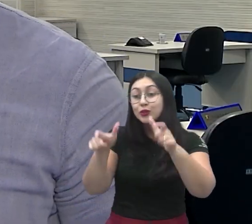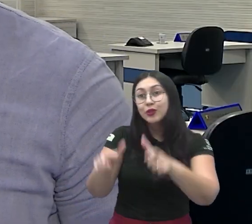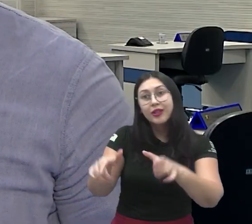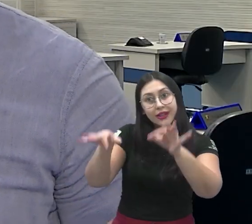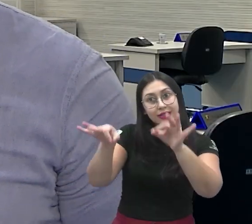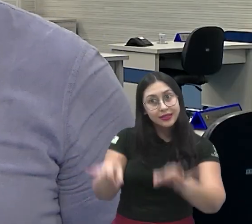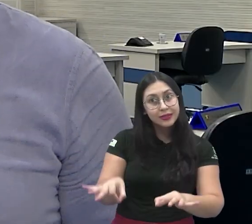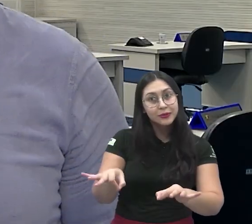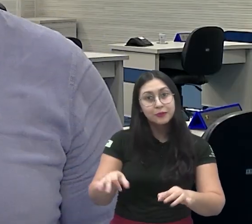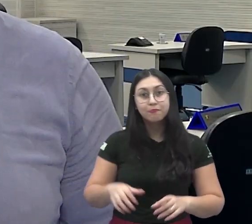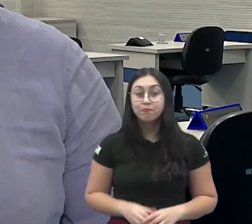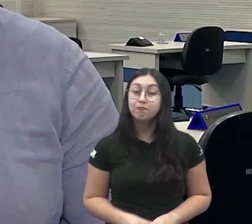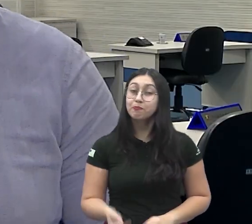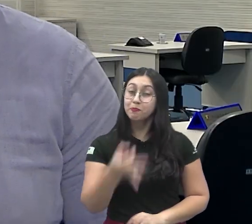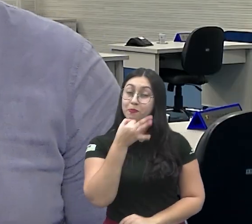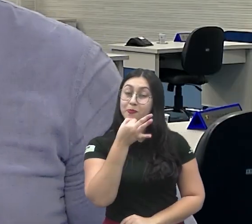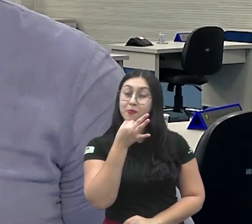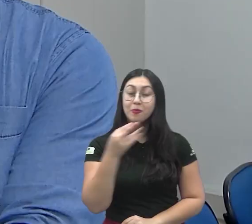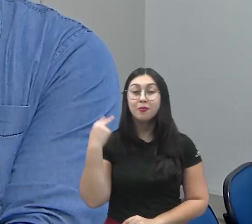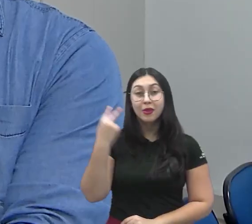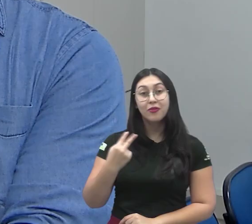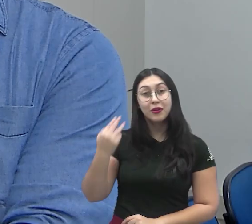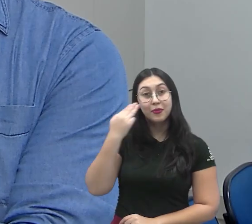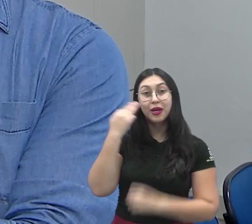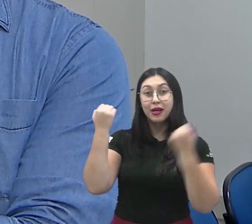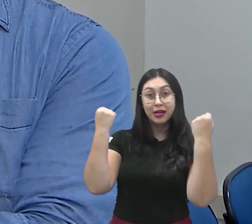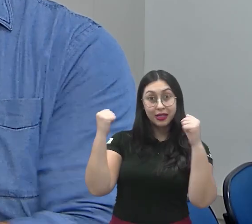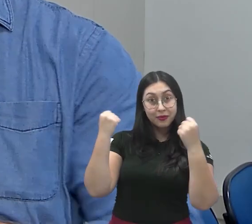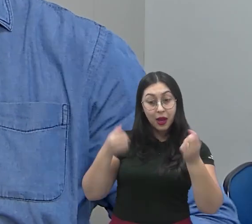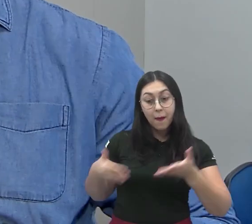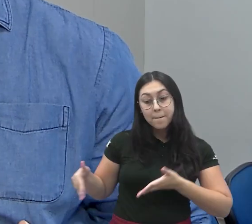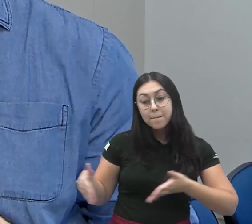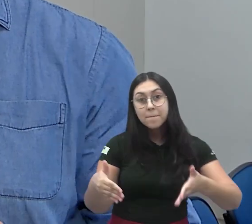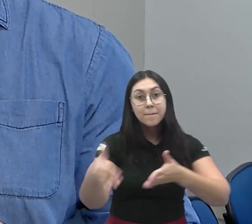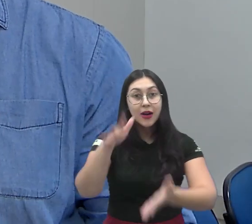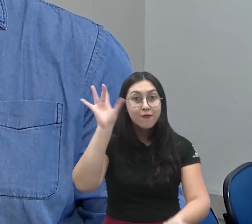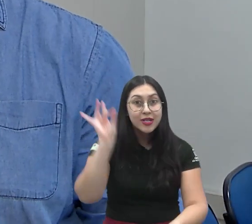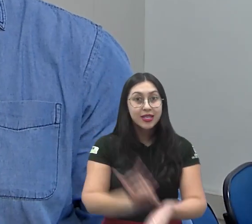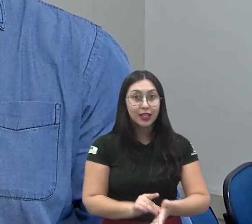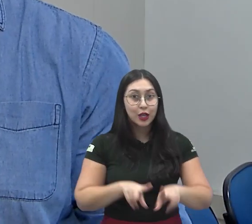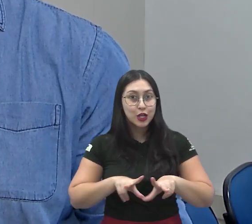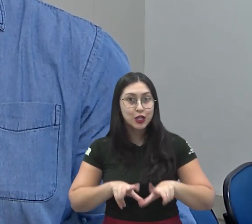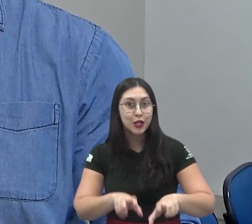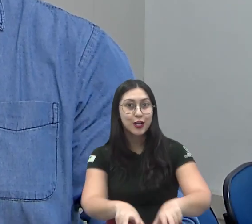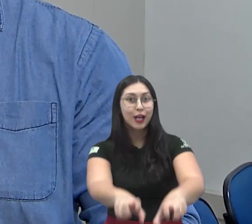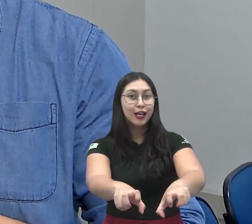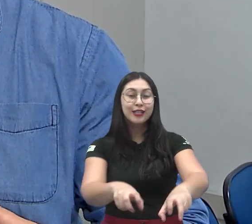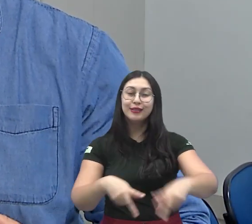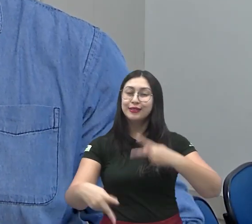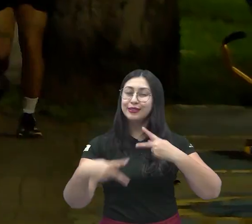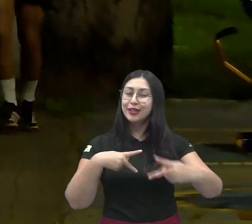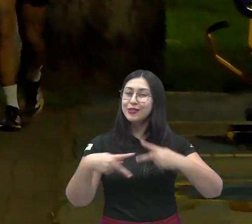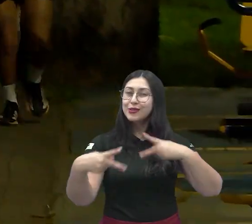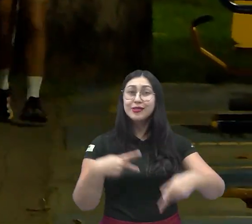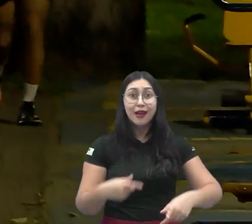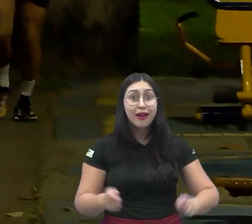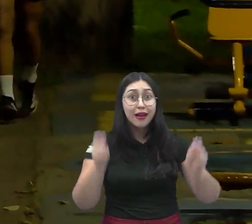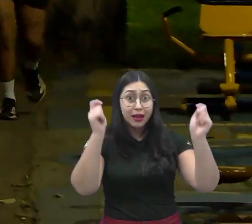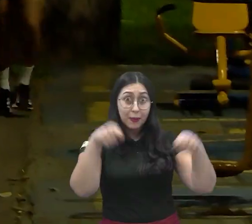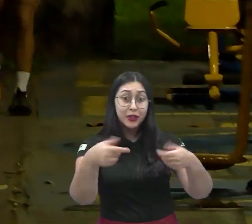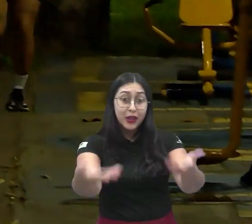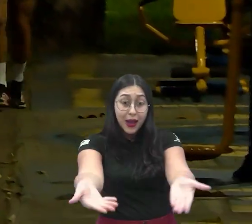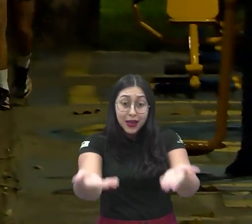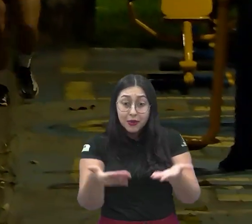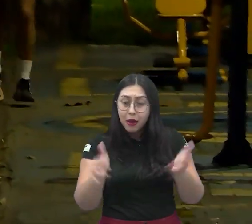espaço adequado para que a gente possa colocar. Para o vereador Marcão da Academia, com a pista oficial de atletismo, São José